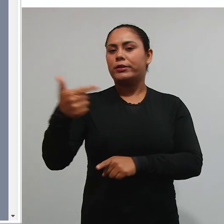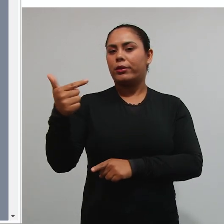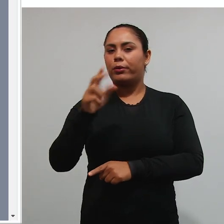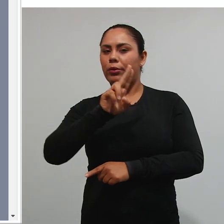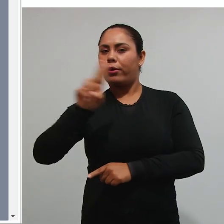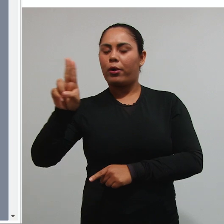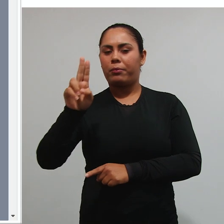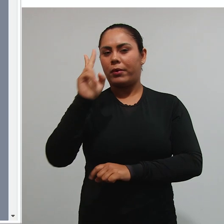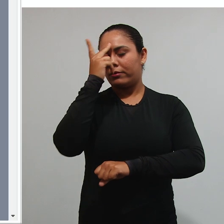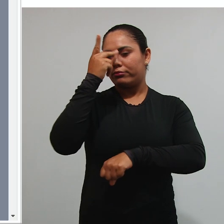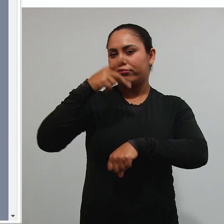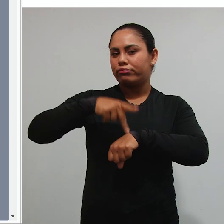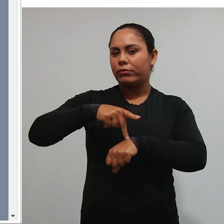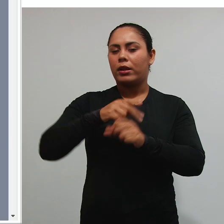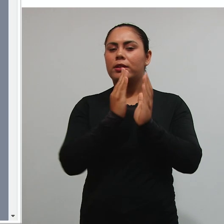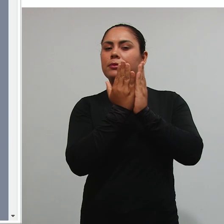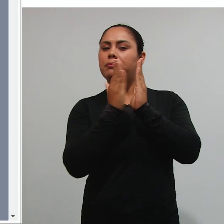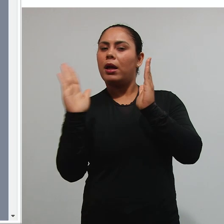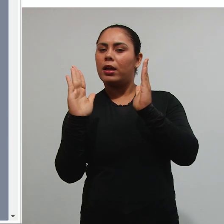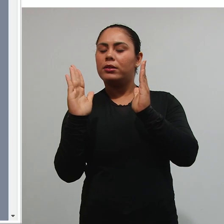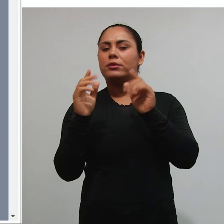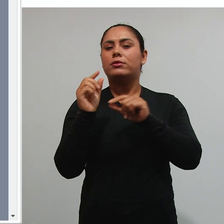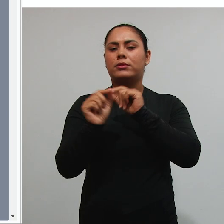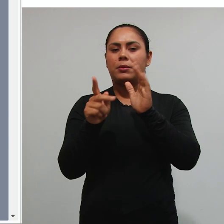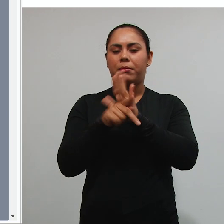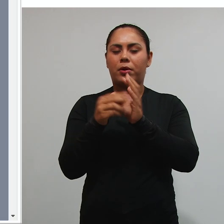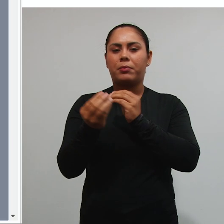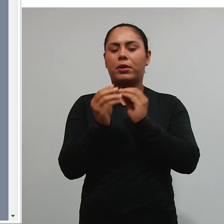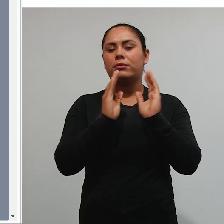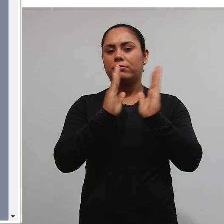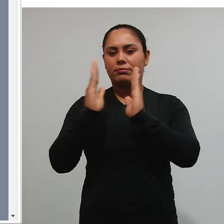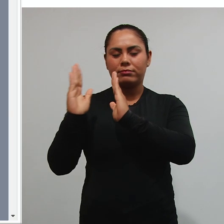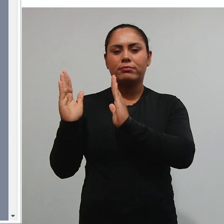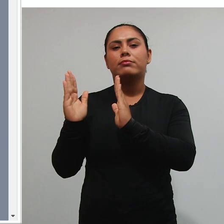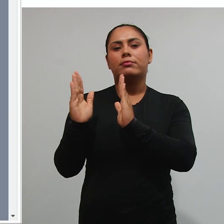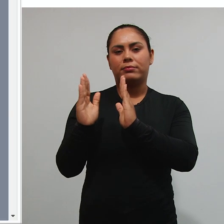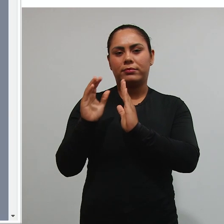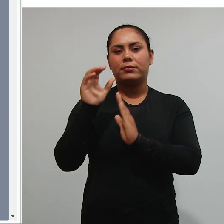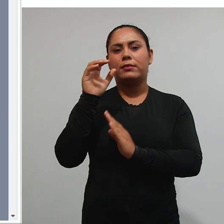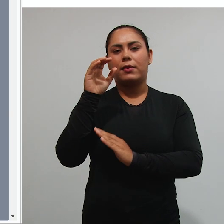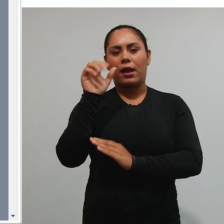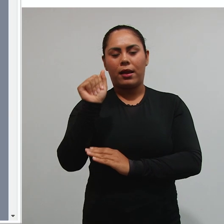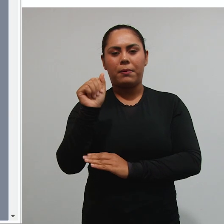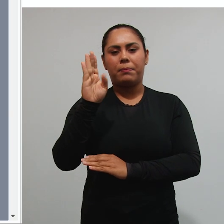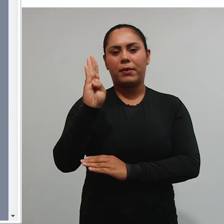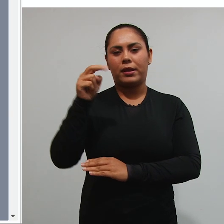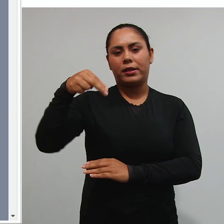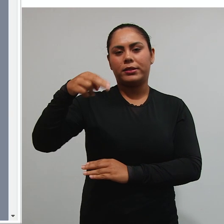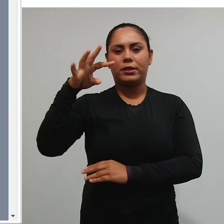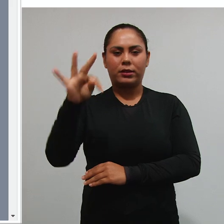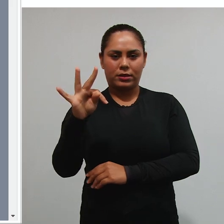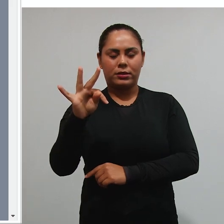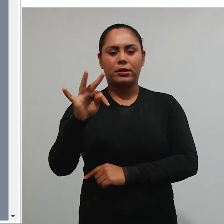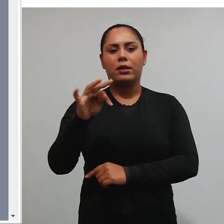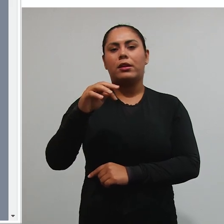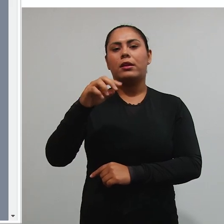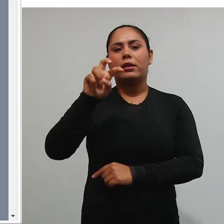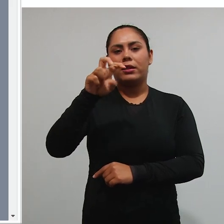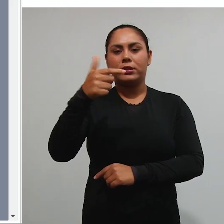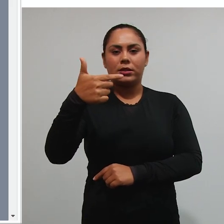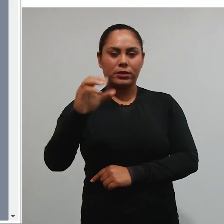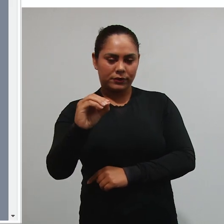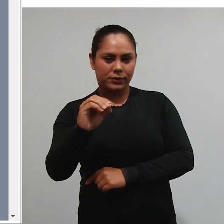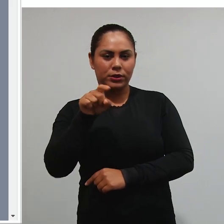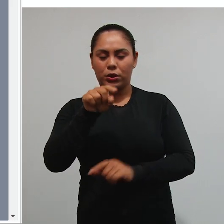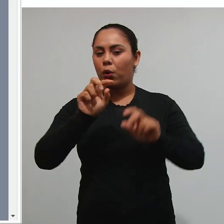autor, espaço simples, alinhado à esquerda, seguindo as normas do quê? Da ABNT. A 10.520, por quê?